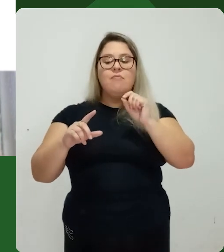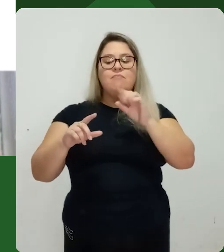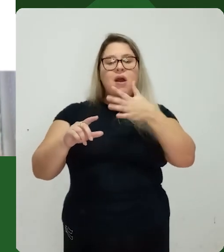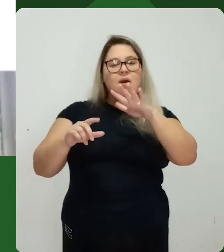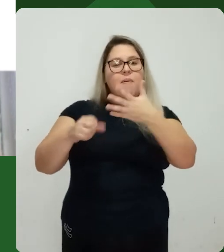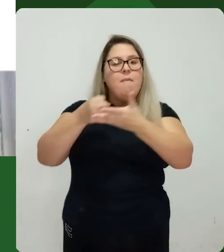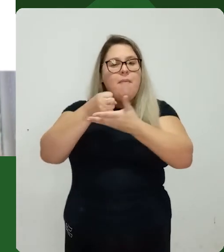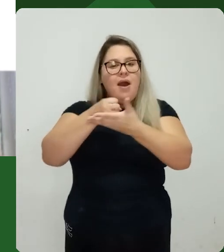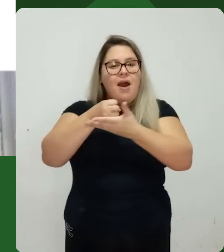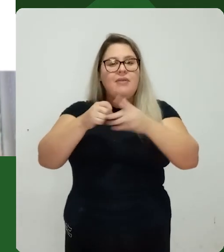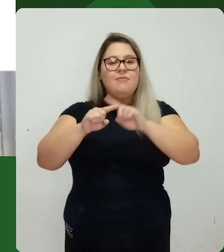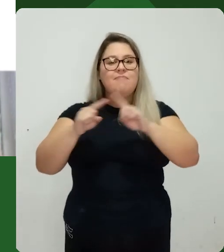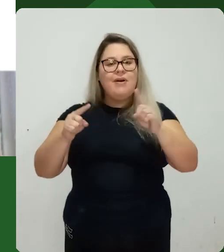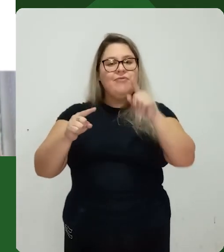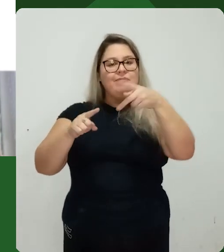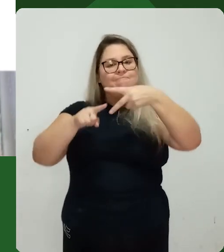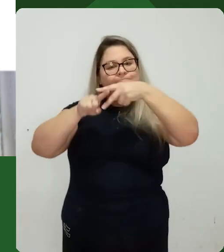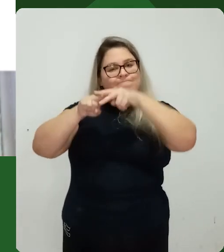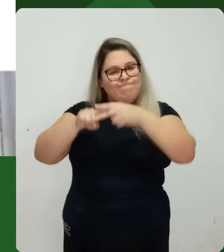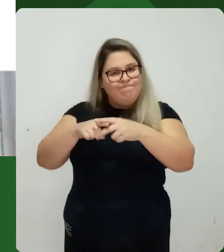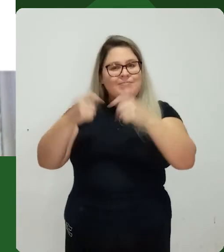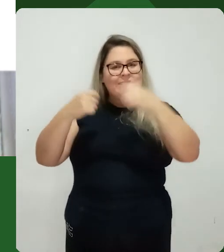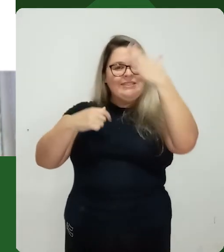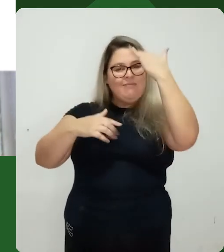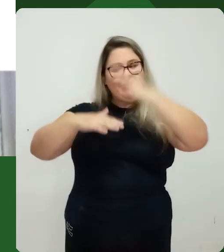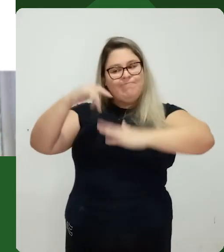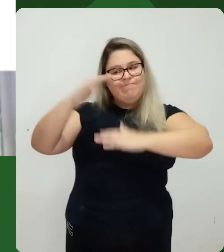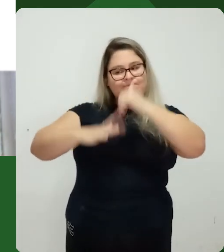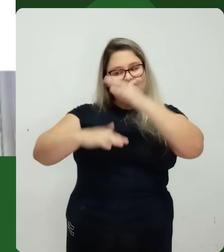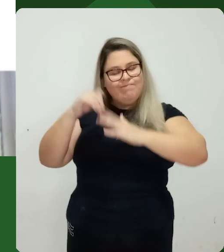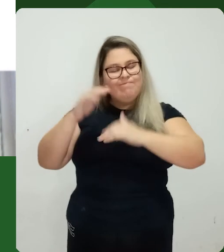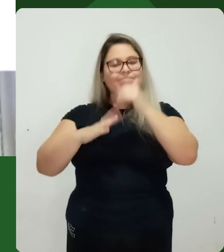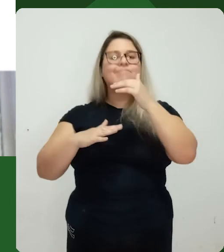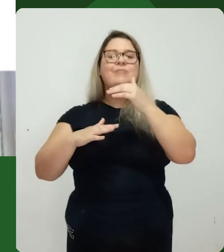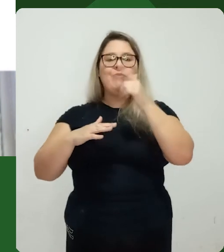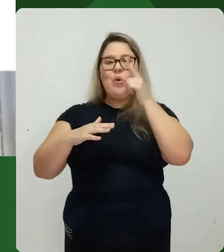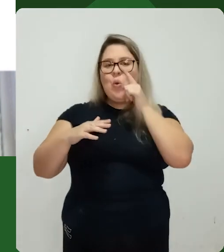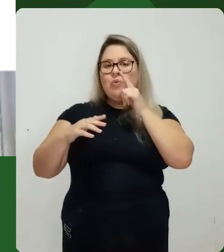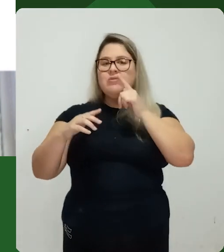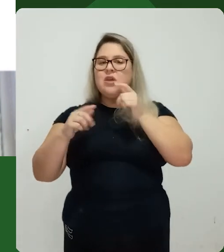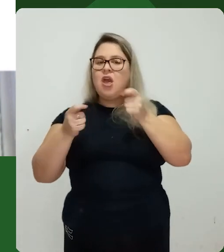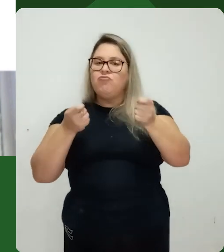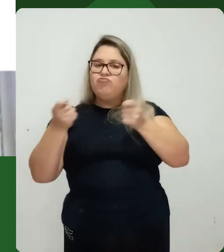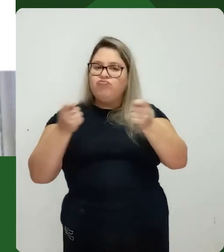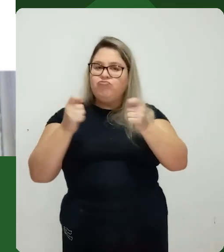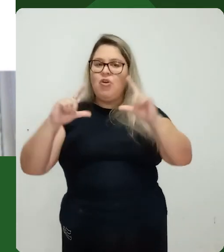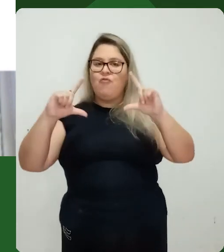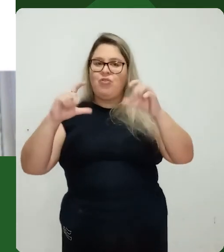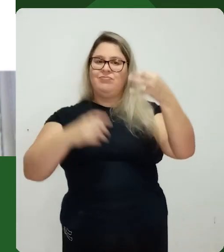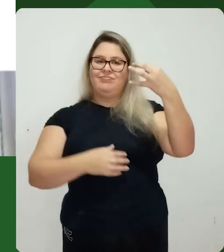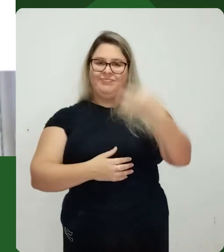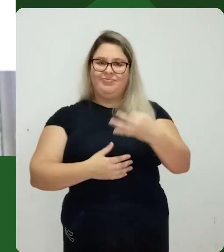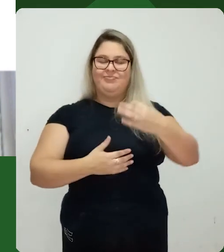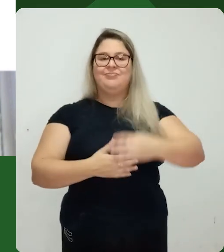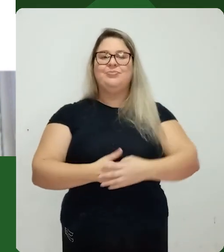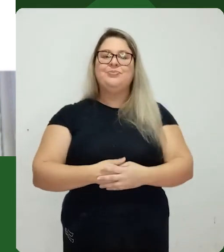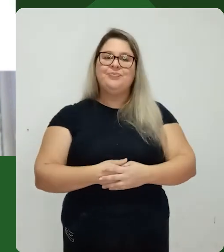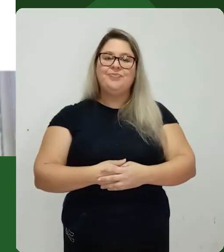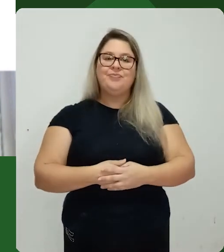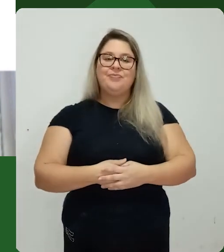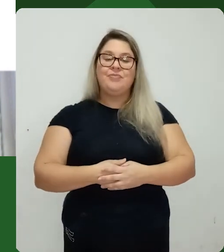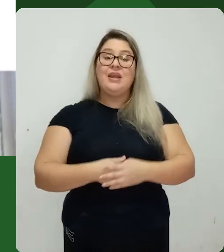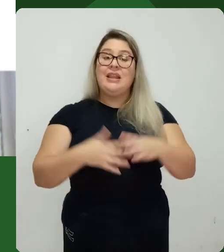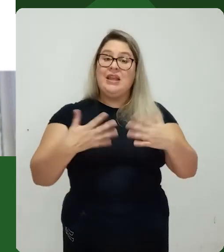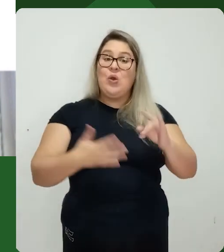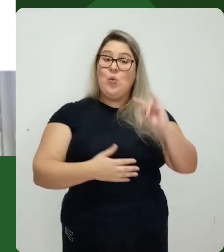para aquela fotografia vai ser o que você realmente quer fazer. Então, entenda que o fotômetro ele é uma base, mas ele não é algo definitivo. Você tem que